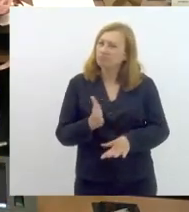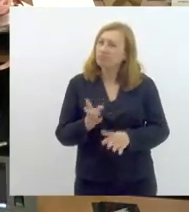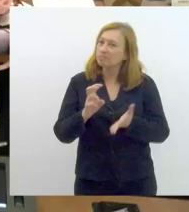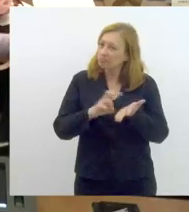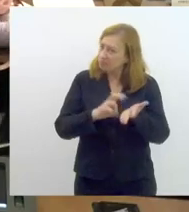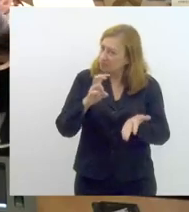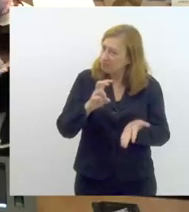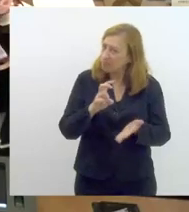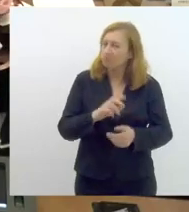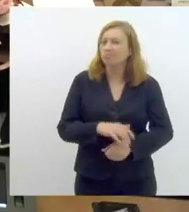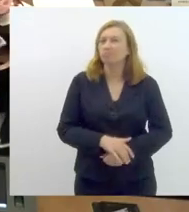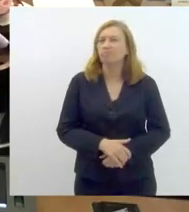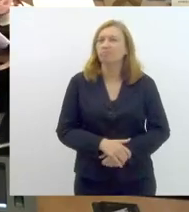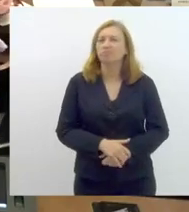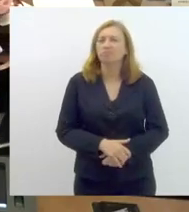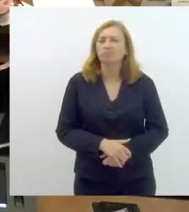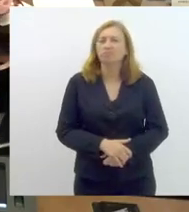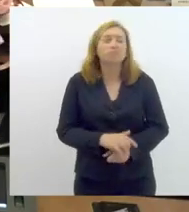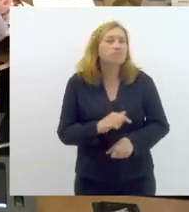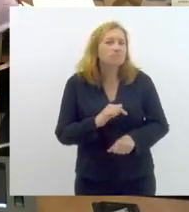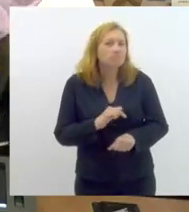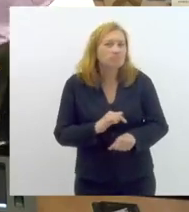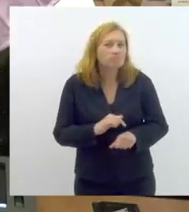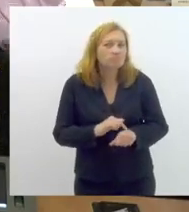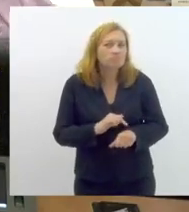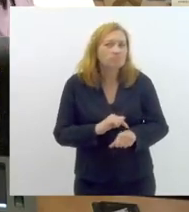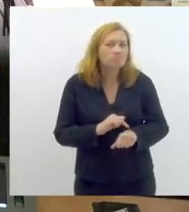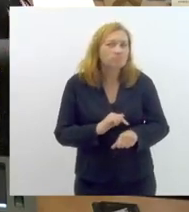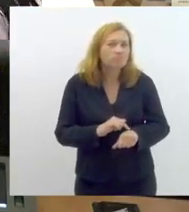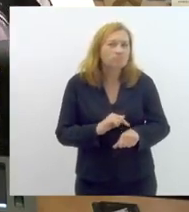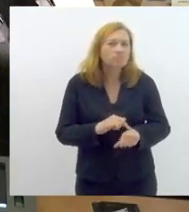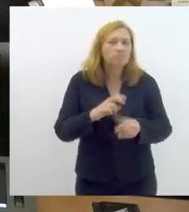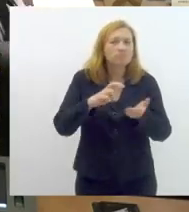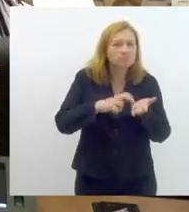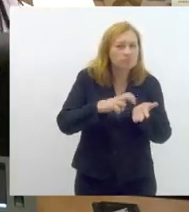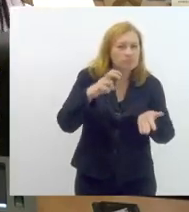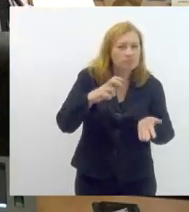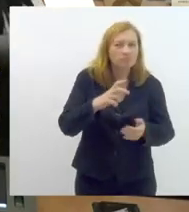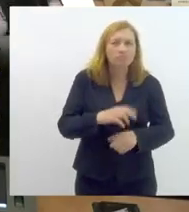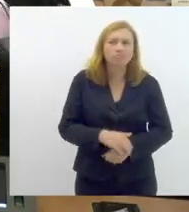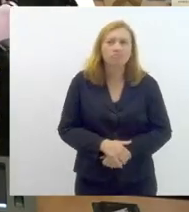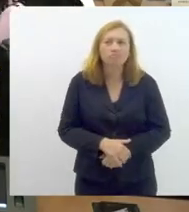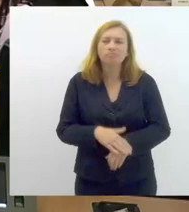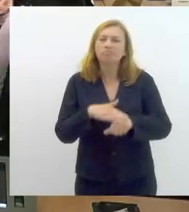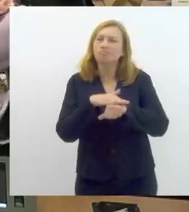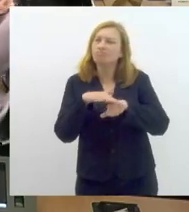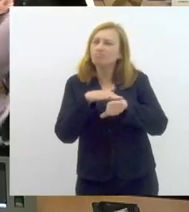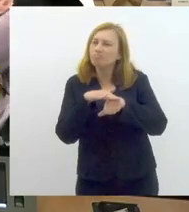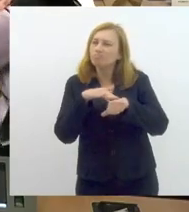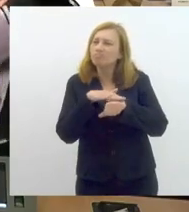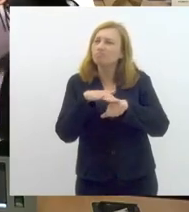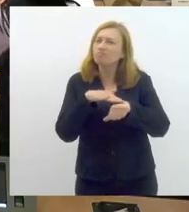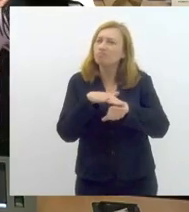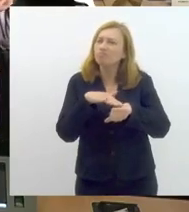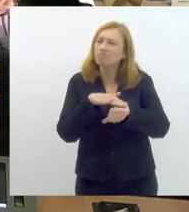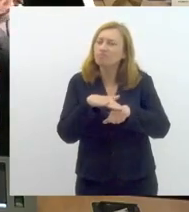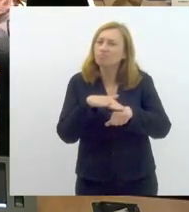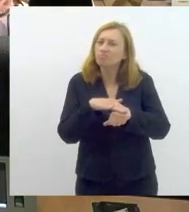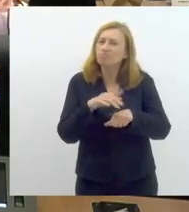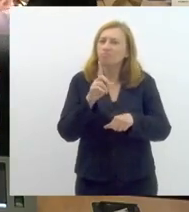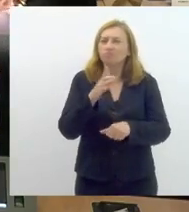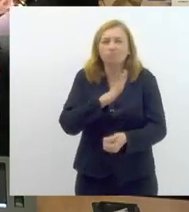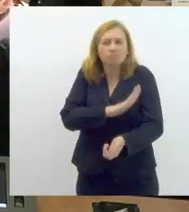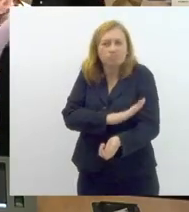manhã. E nesse movimento, na parte da manhã, nós conversamos sobre